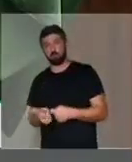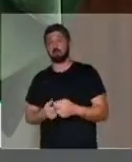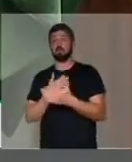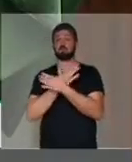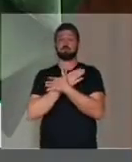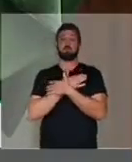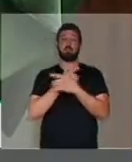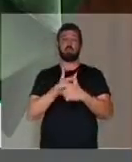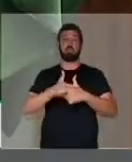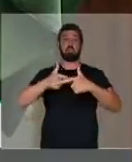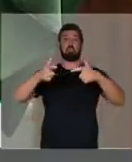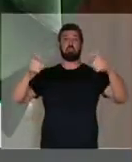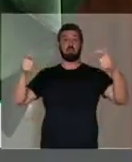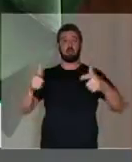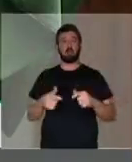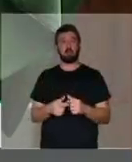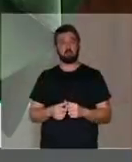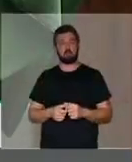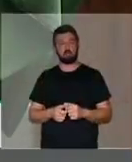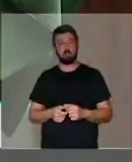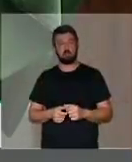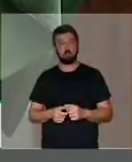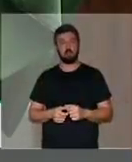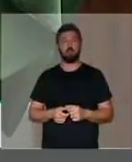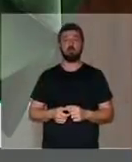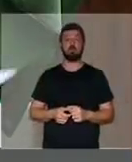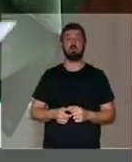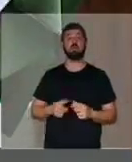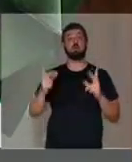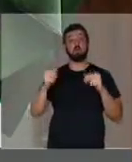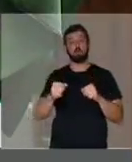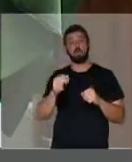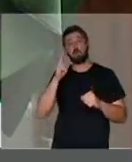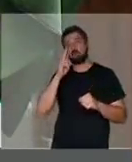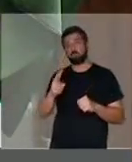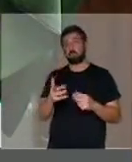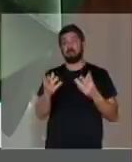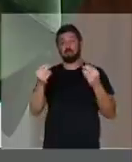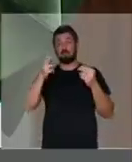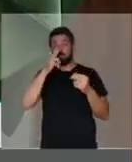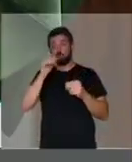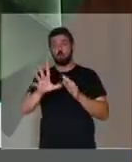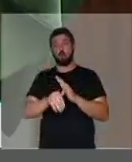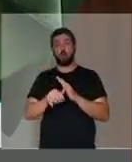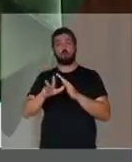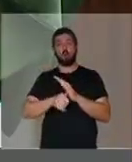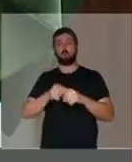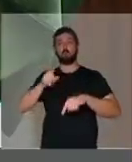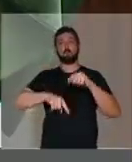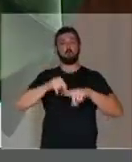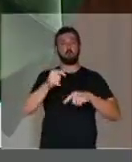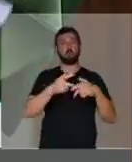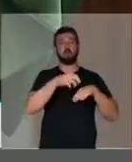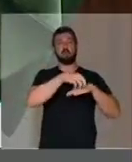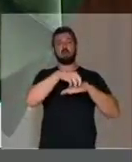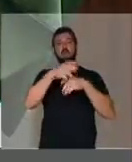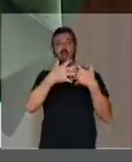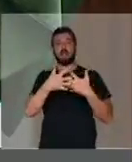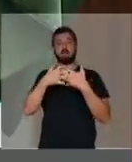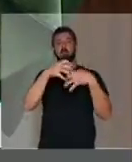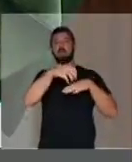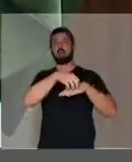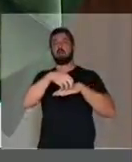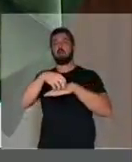o desemprego. Bastando citar como exemplo o incontrolável roubo de cargas. No mesmo